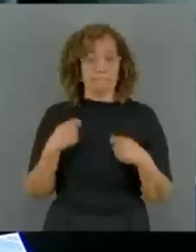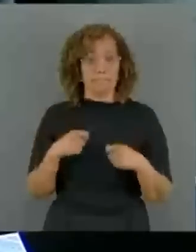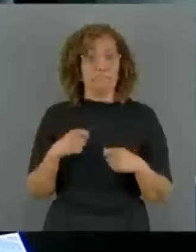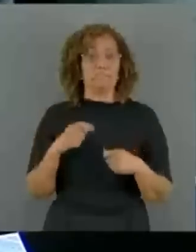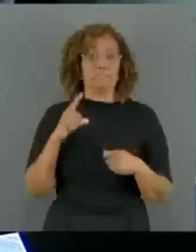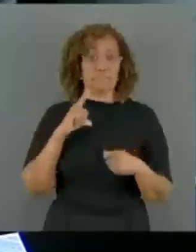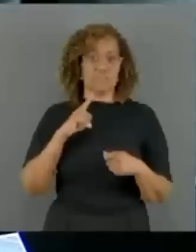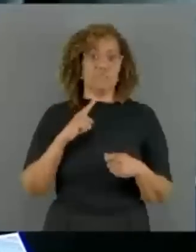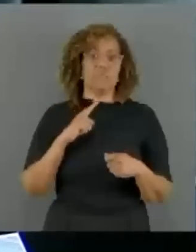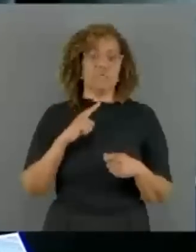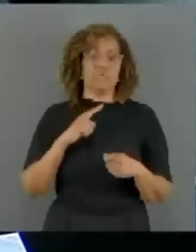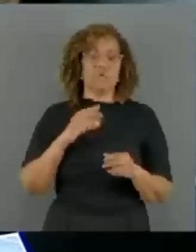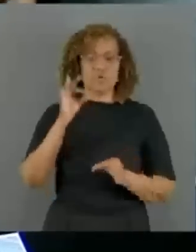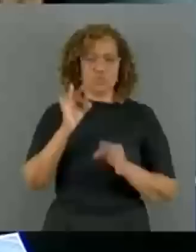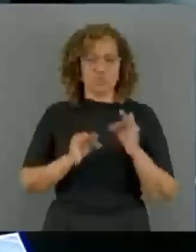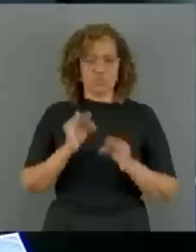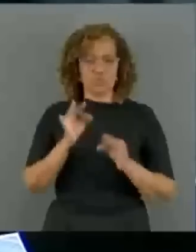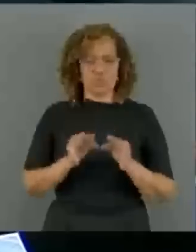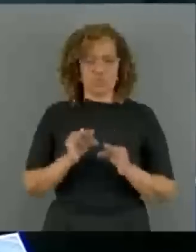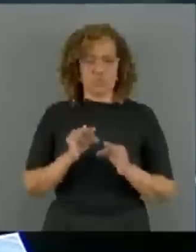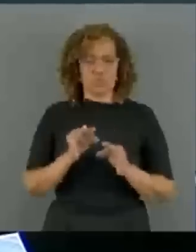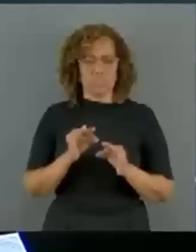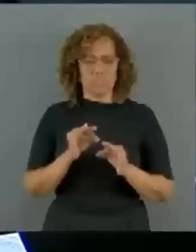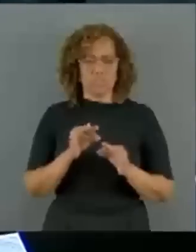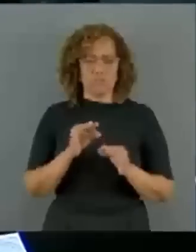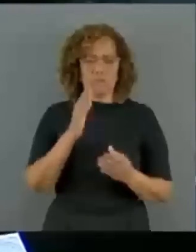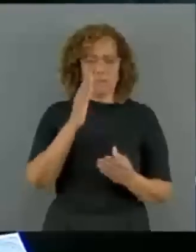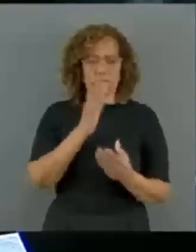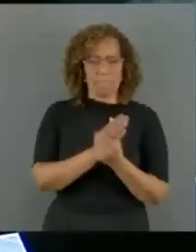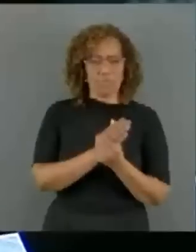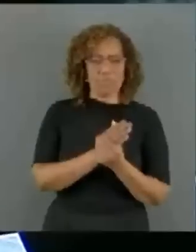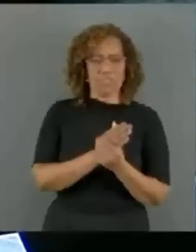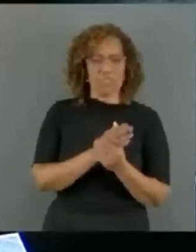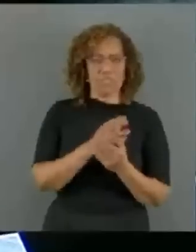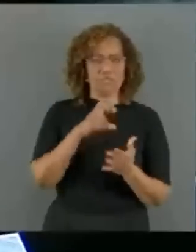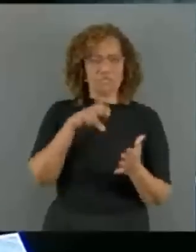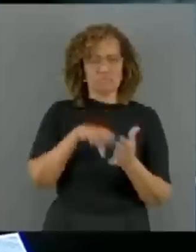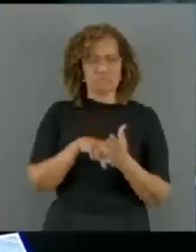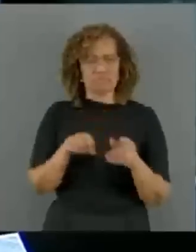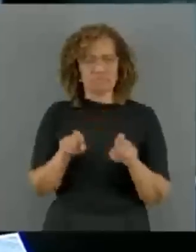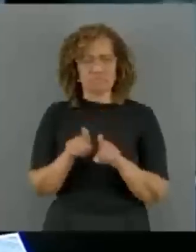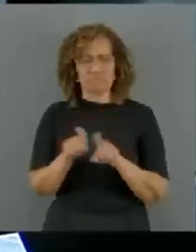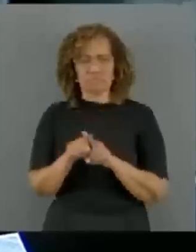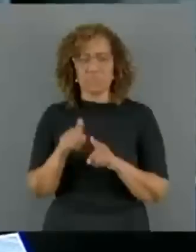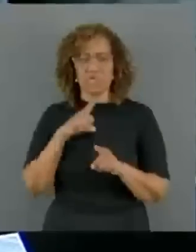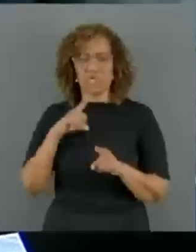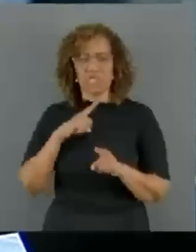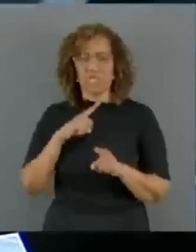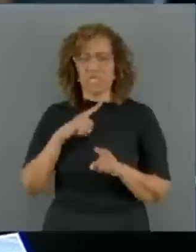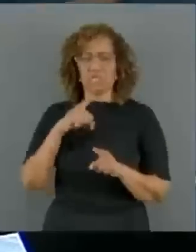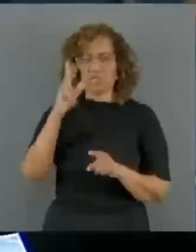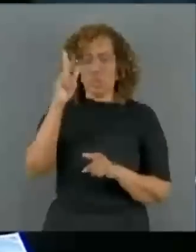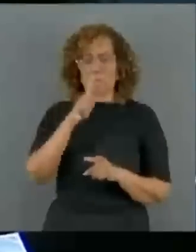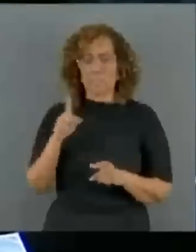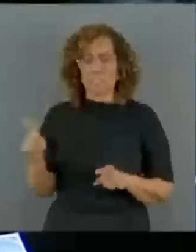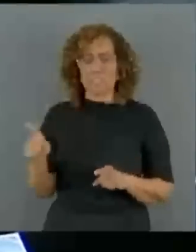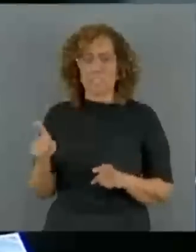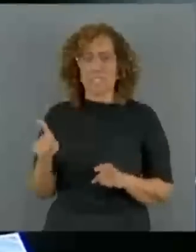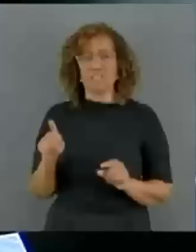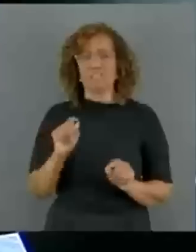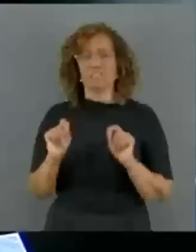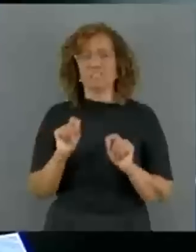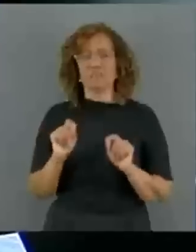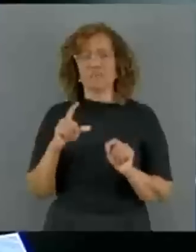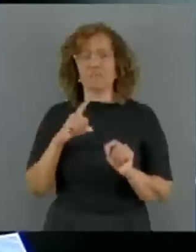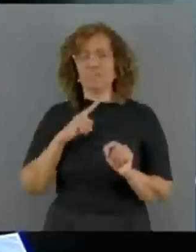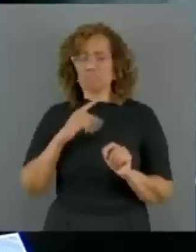processual para levantar sigilo de uma presidente? É interferir diretamente na eleição de quem estava na frente de um